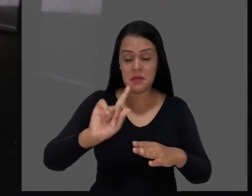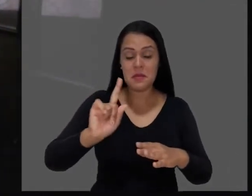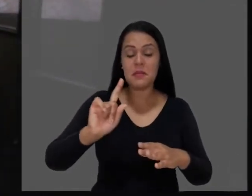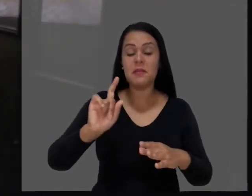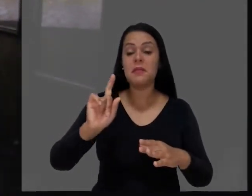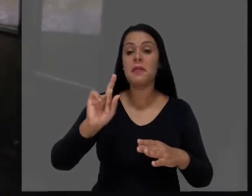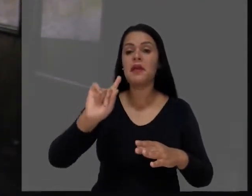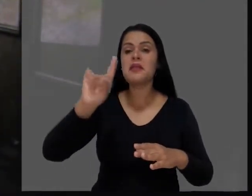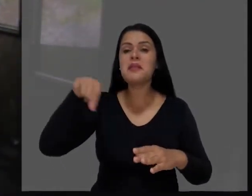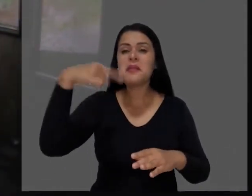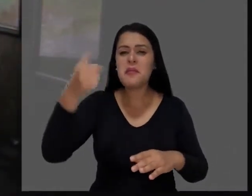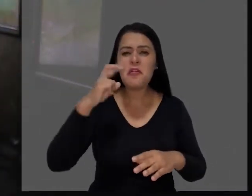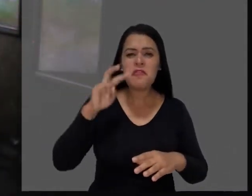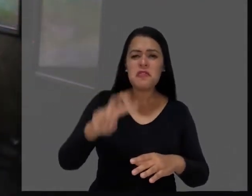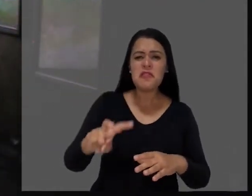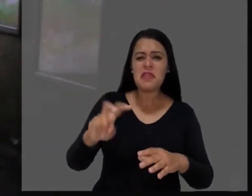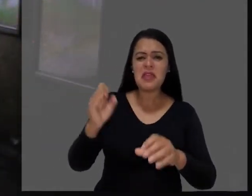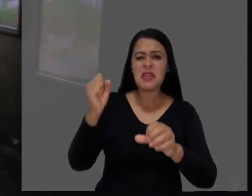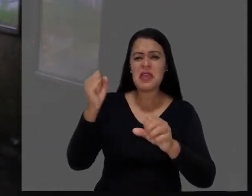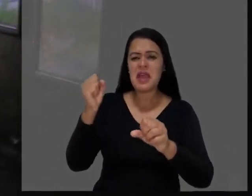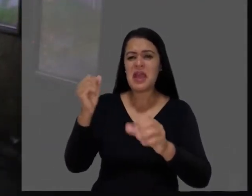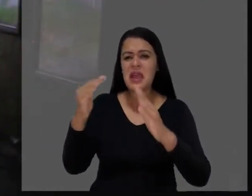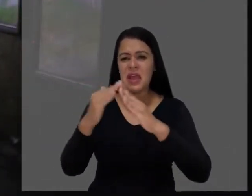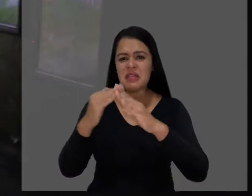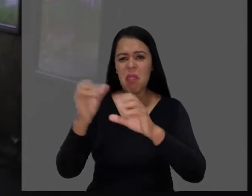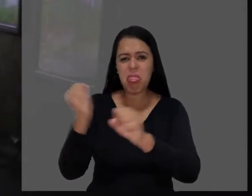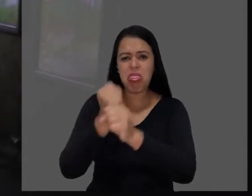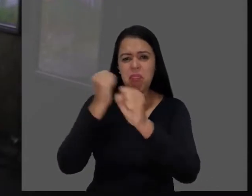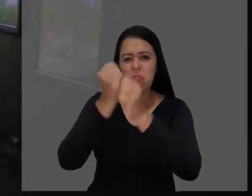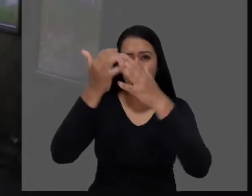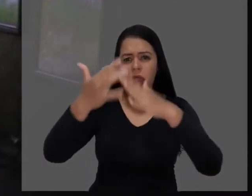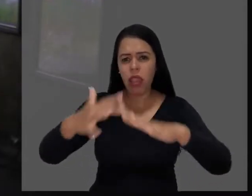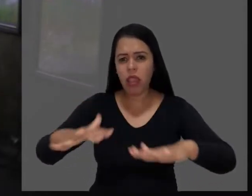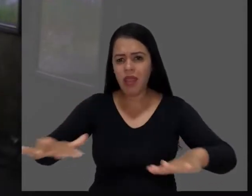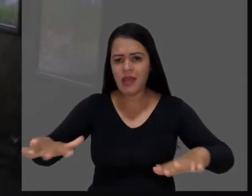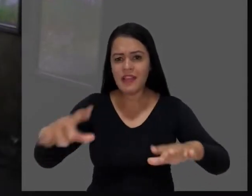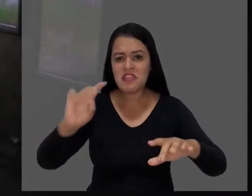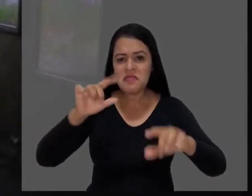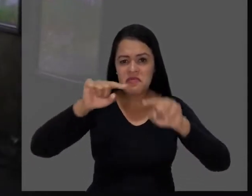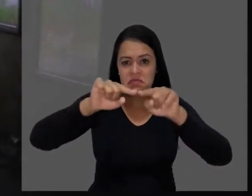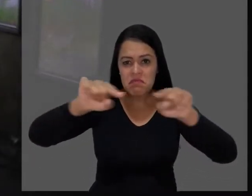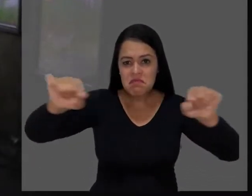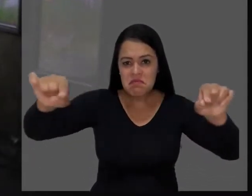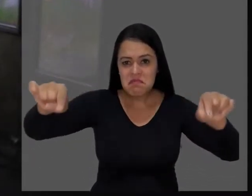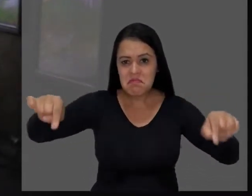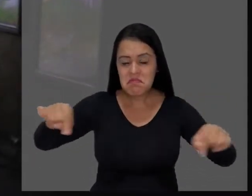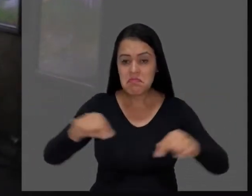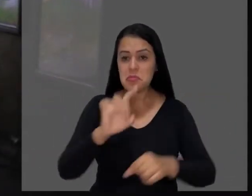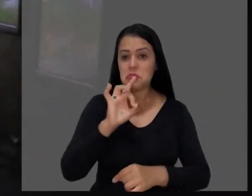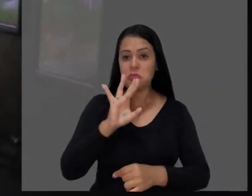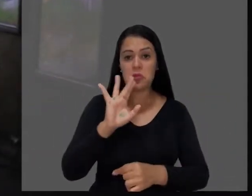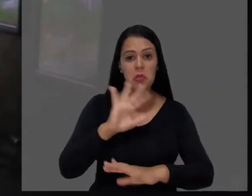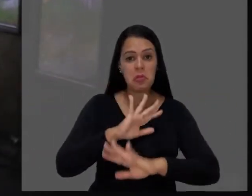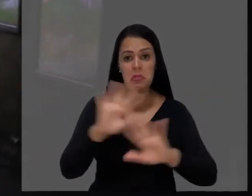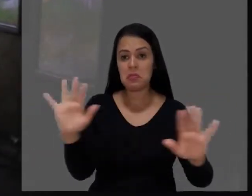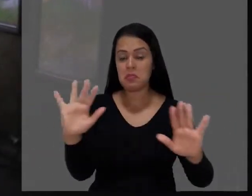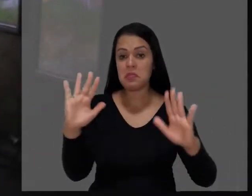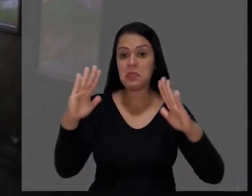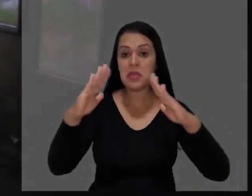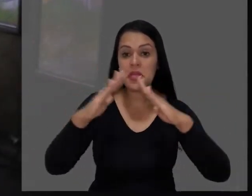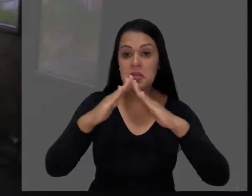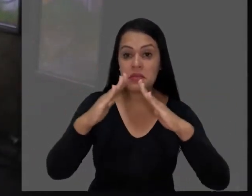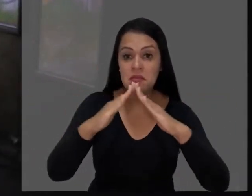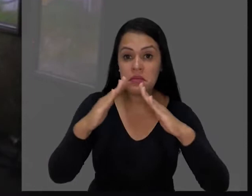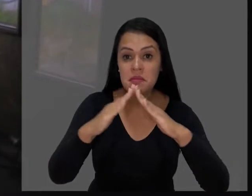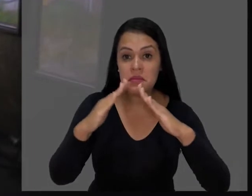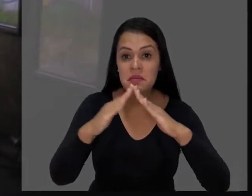foi demolida e ficou só o terreno com aquelas marcas dos cômodos no chão. Sabe como é, né? A casa fica